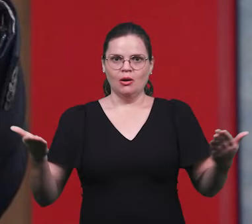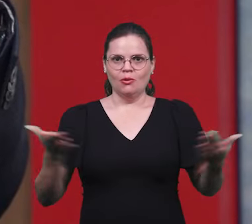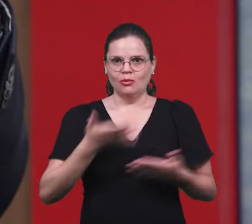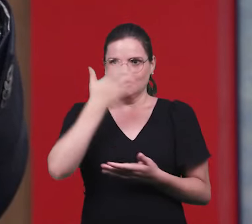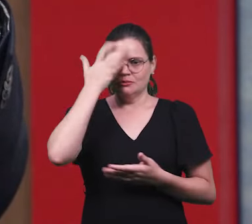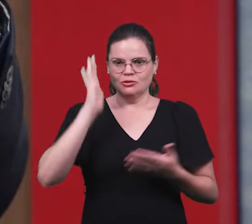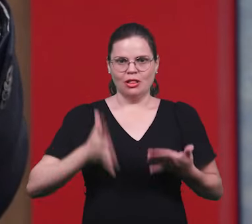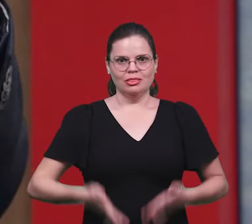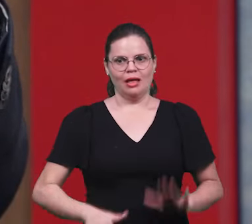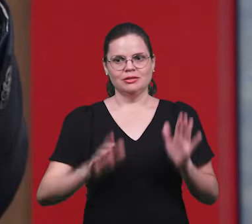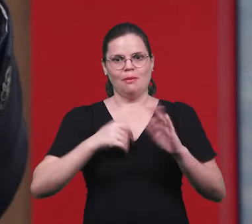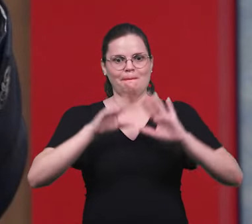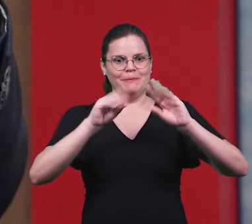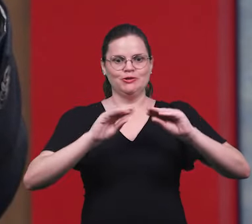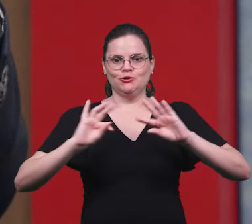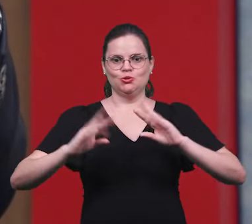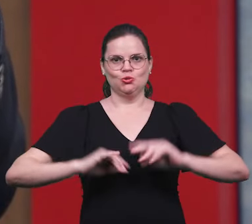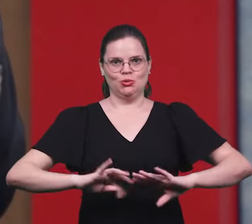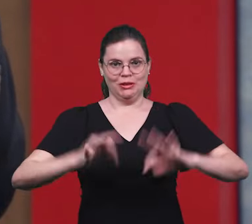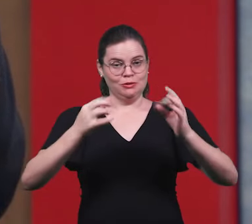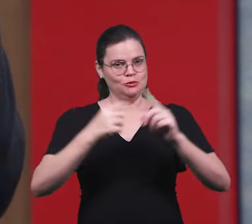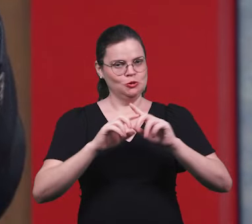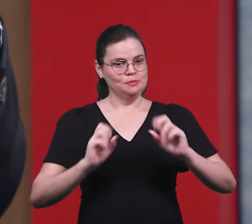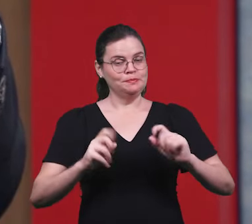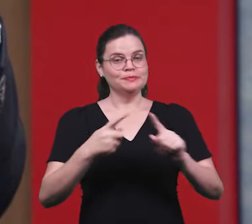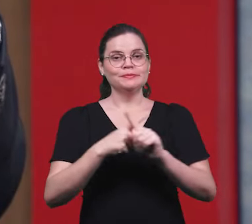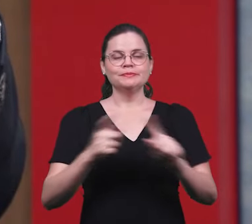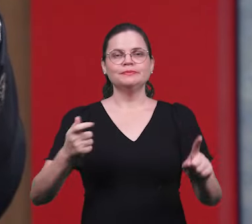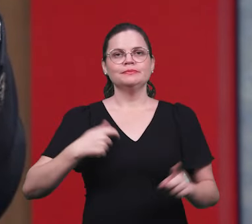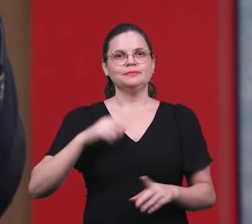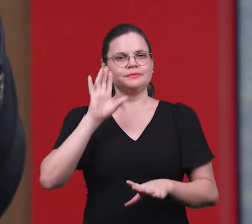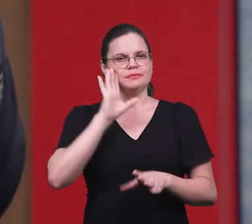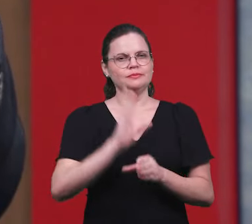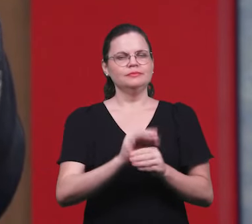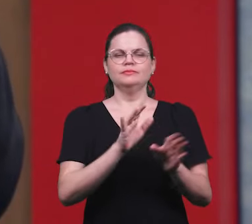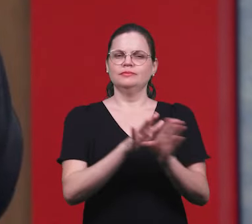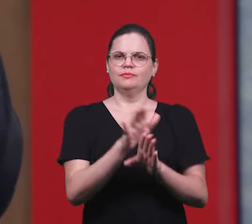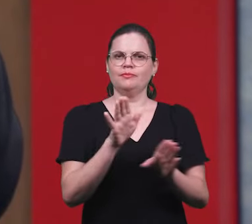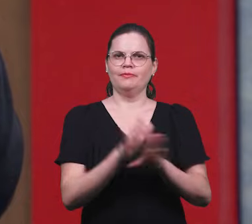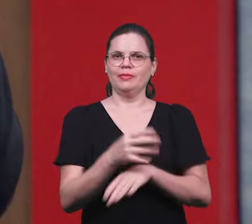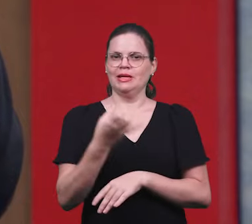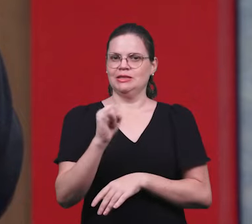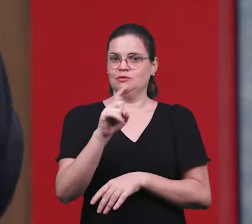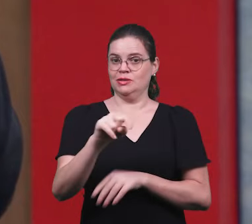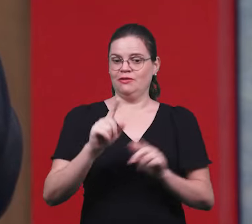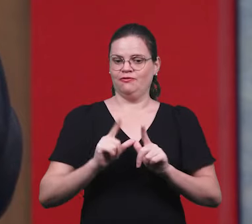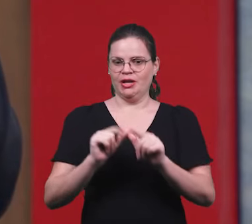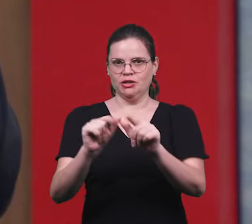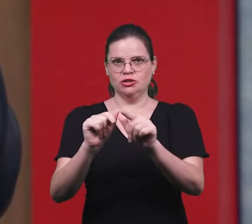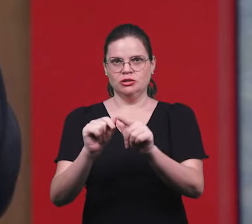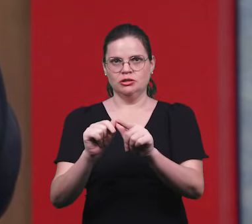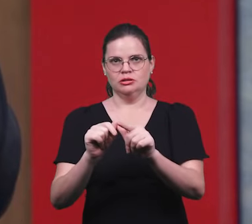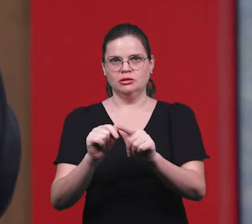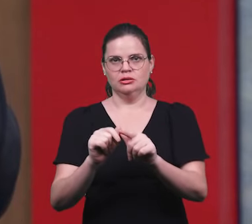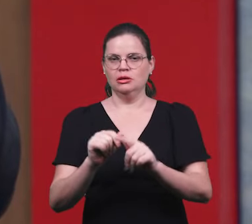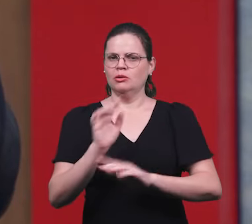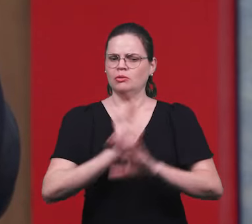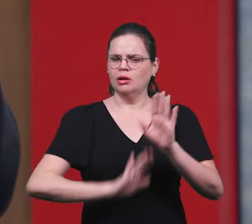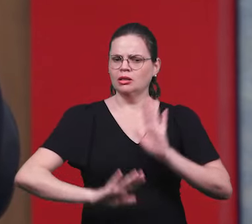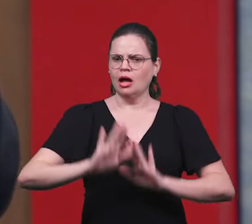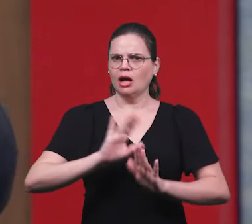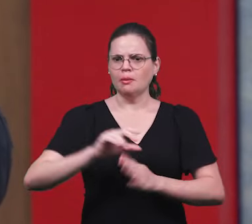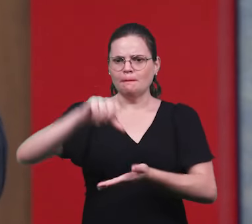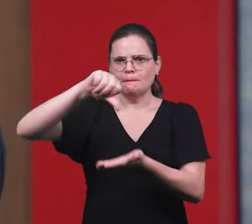nesse meio. Mas a gente procura se instruir. Se você vai fazer uma viagem, você deve tomar